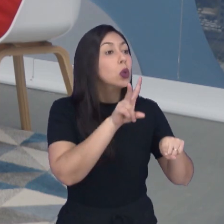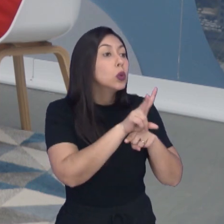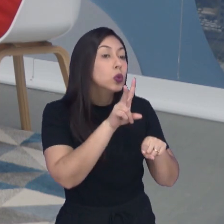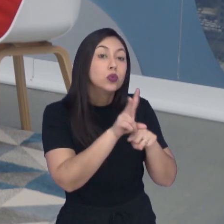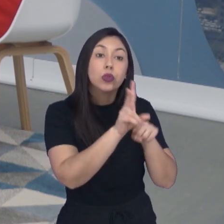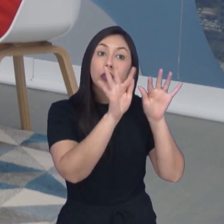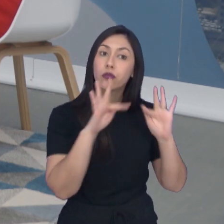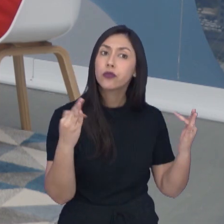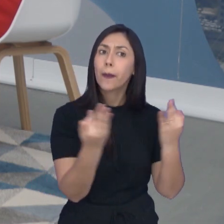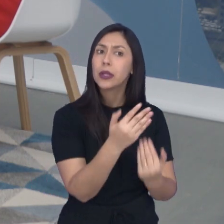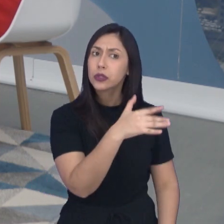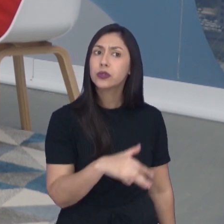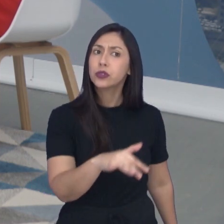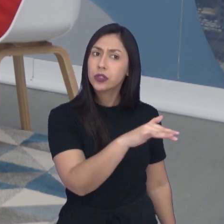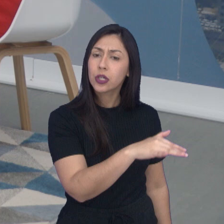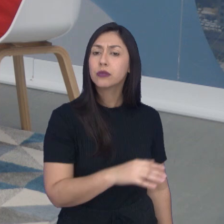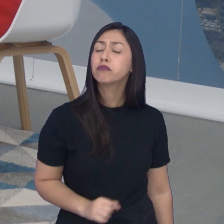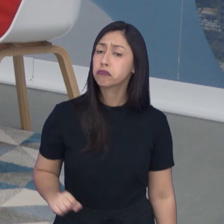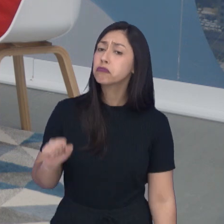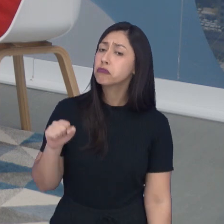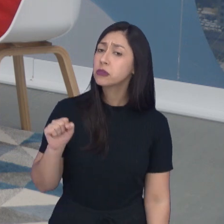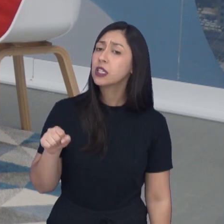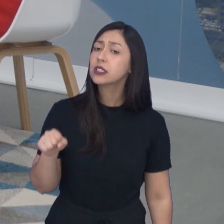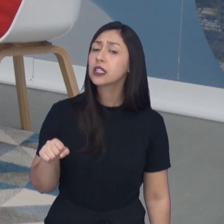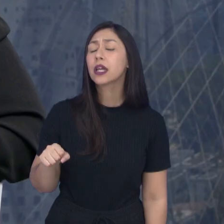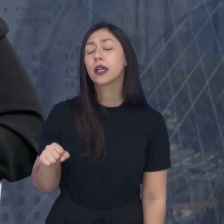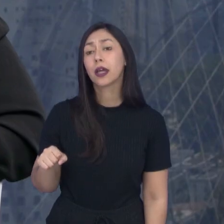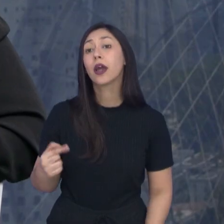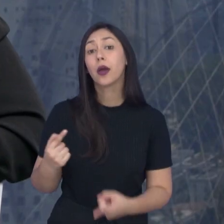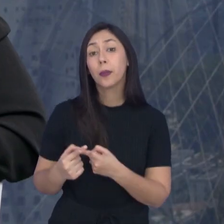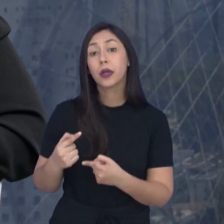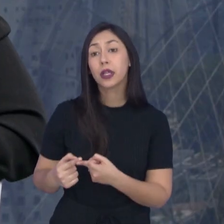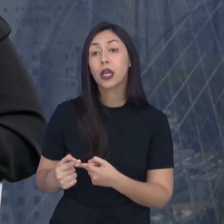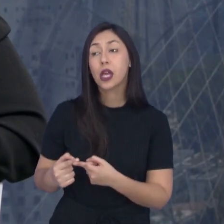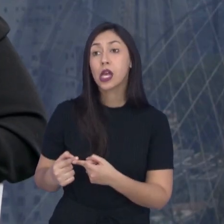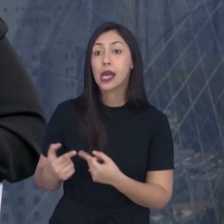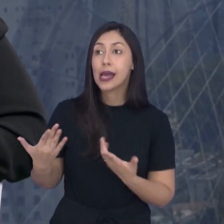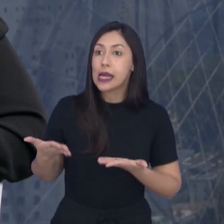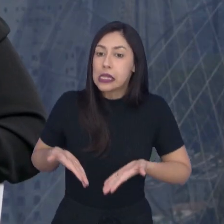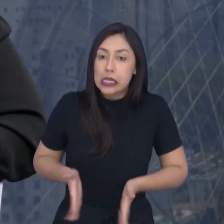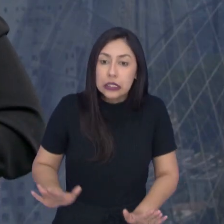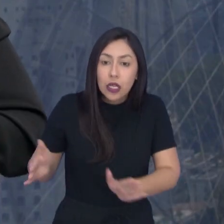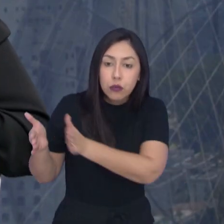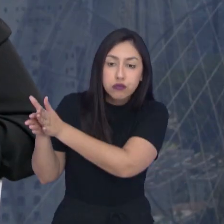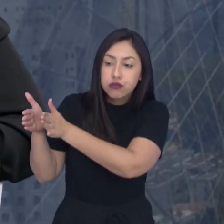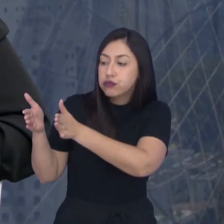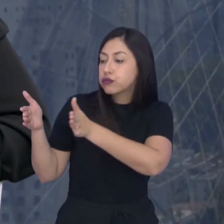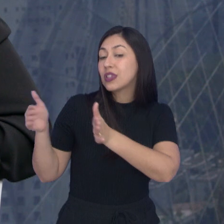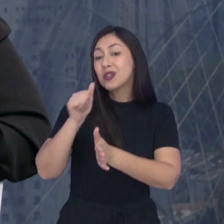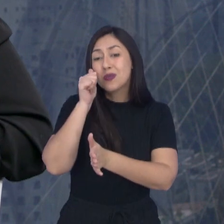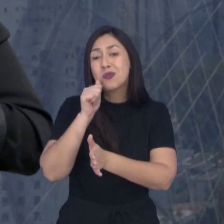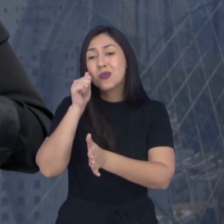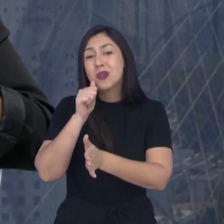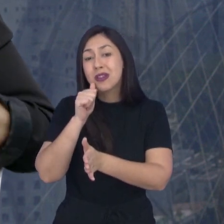família como um todo, né? Sim, exatamente, porque esse primeiro momento, o momento logo após o parto, é o momento que a mulher